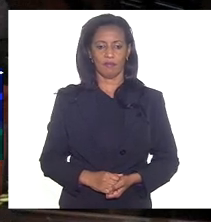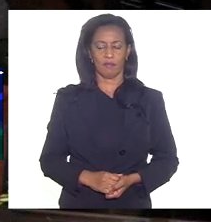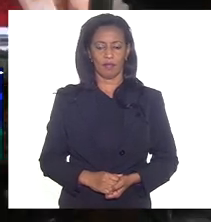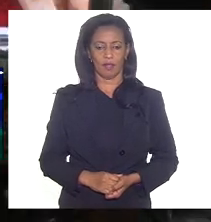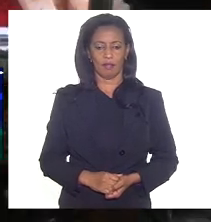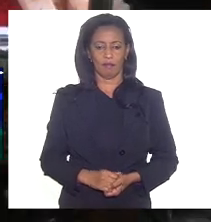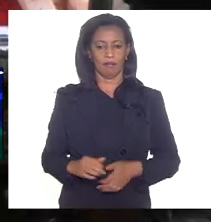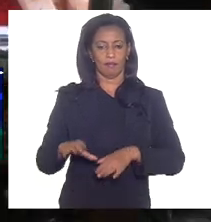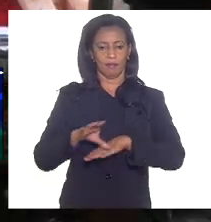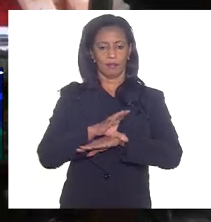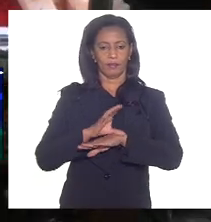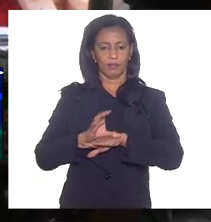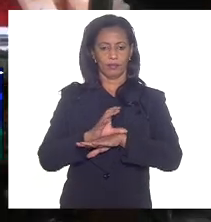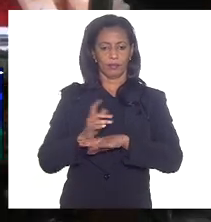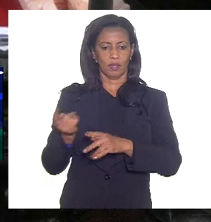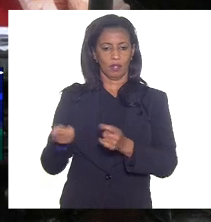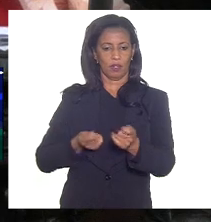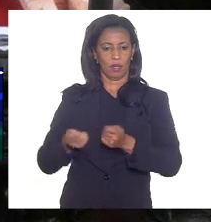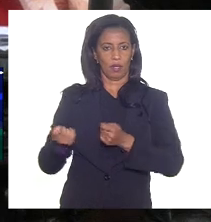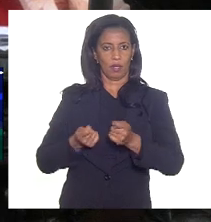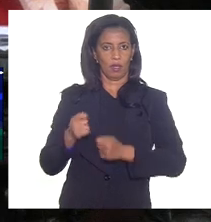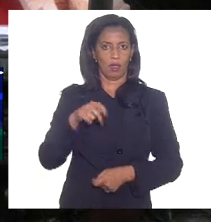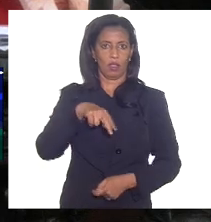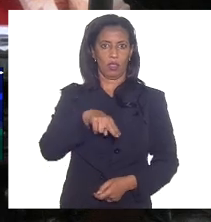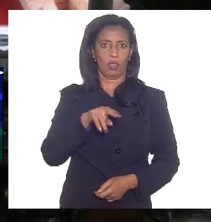Pela Comissão de Economia, deputado Noel de Carvalho.